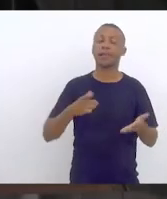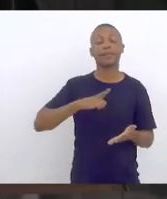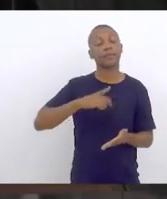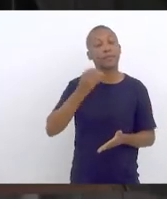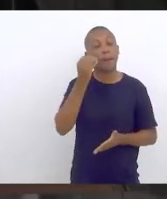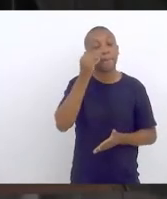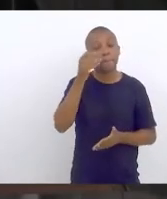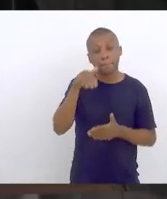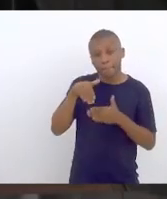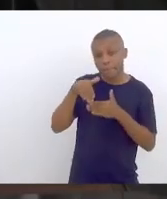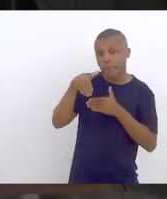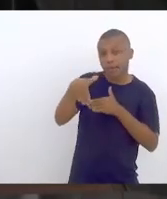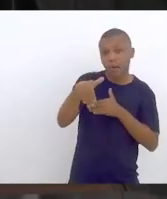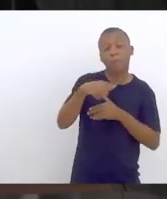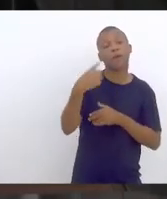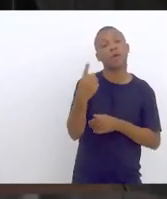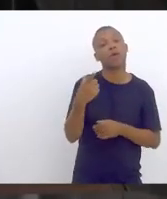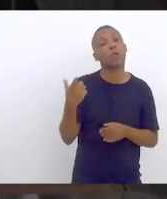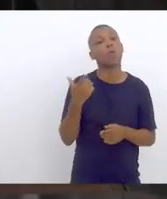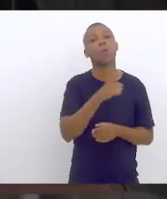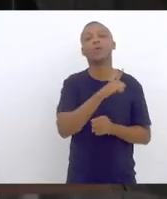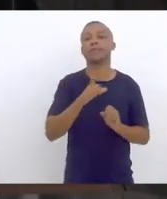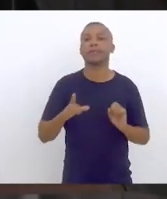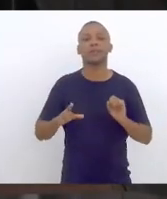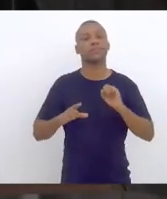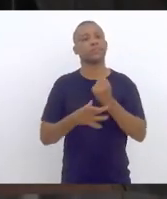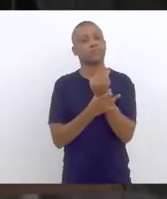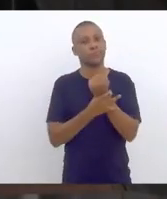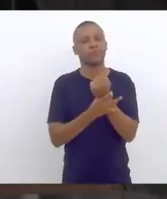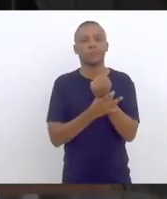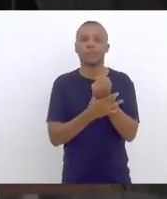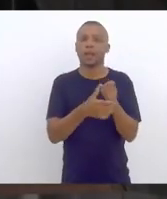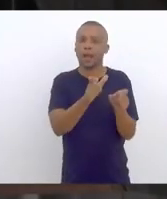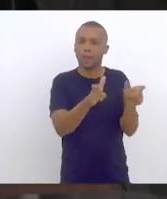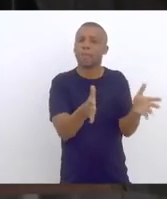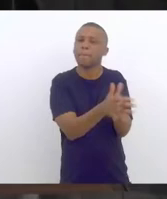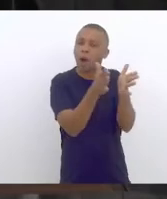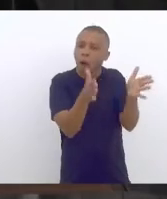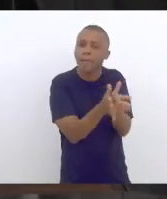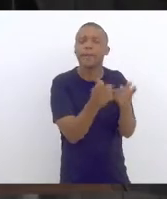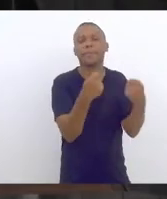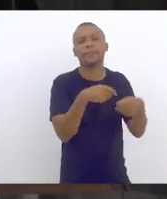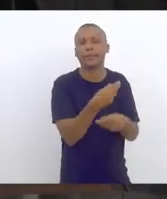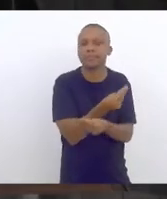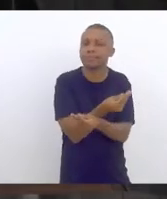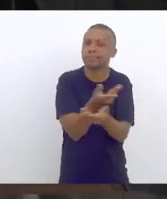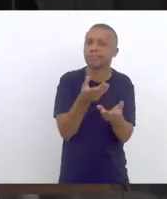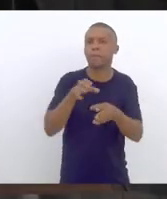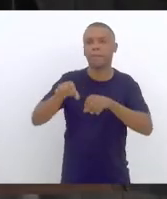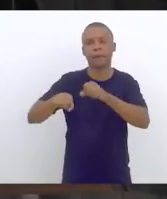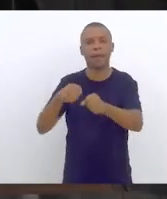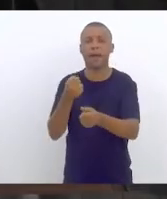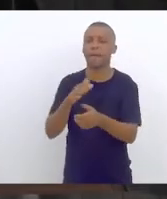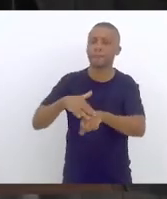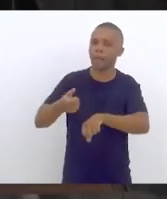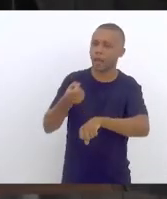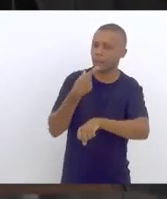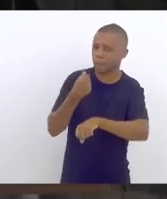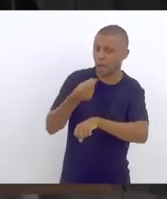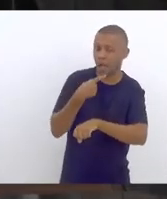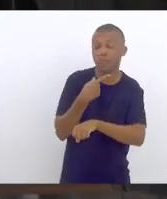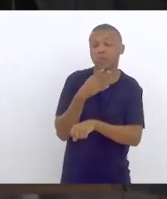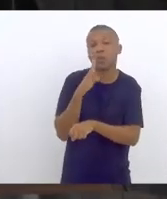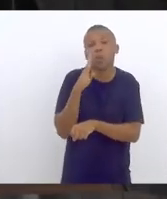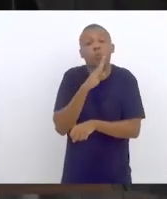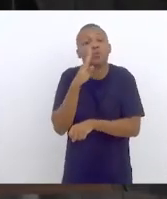efetivamente assegurar né a quem Dele precisa a distribuição de medicamentos pelo menos mais